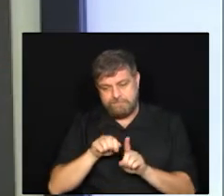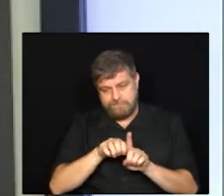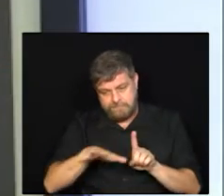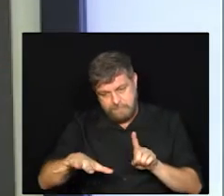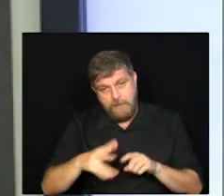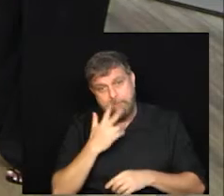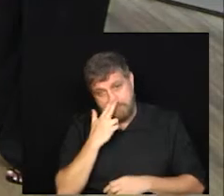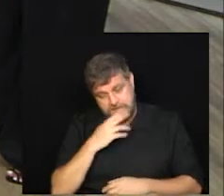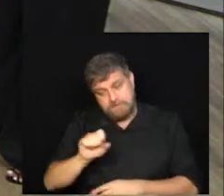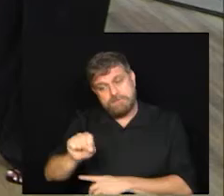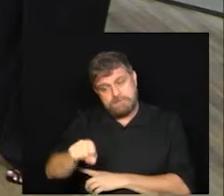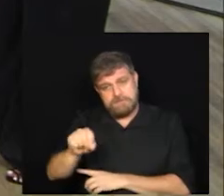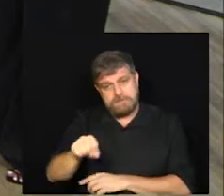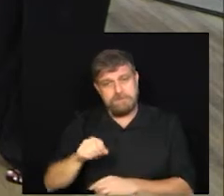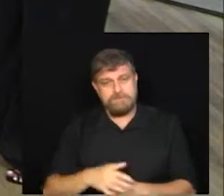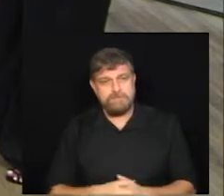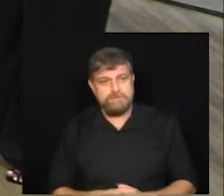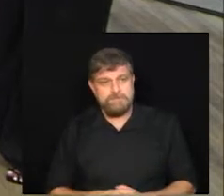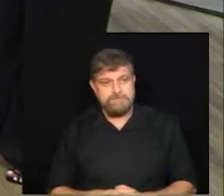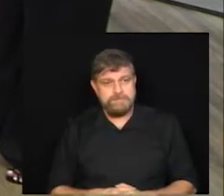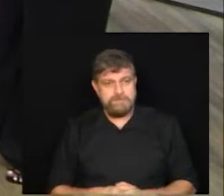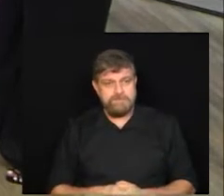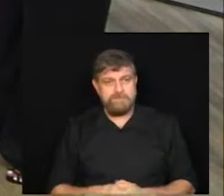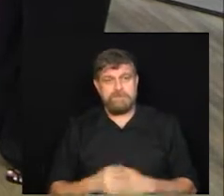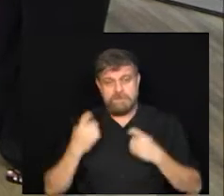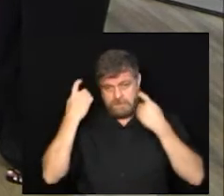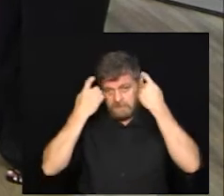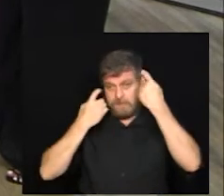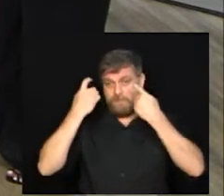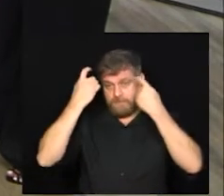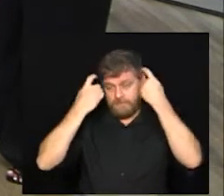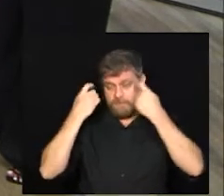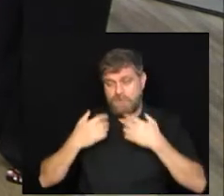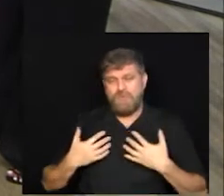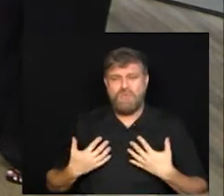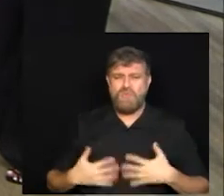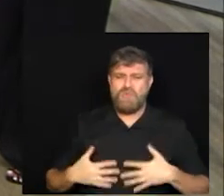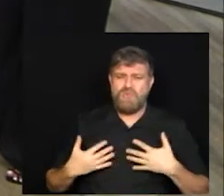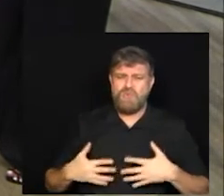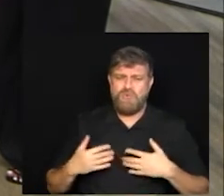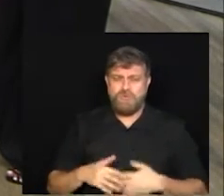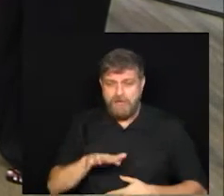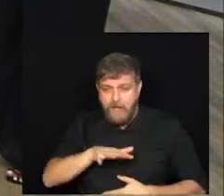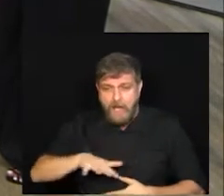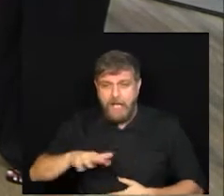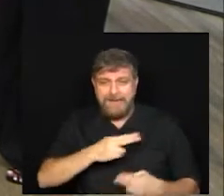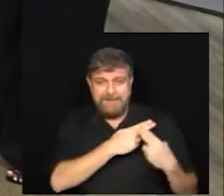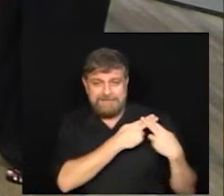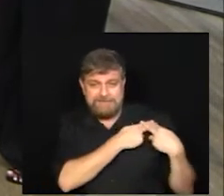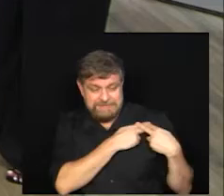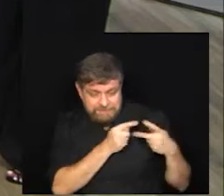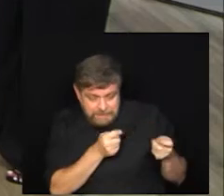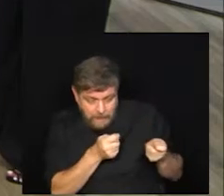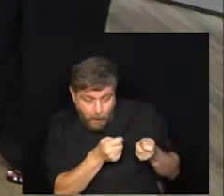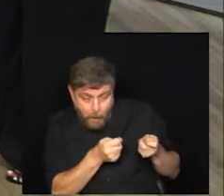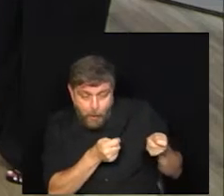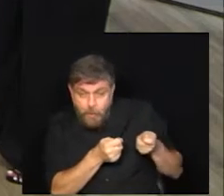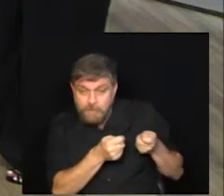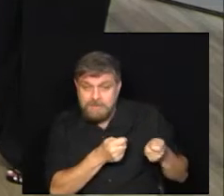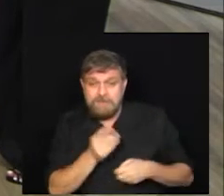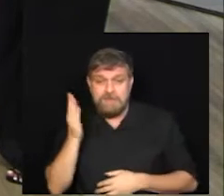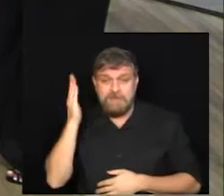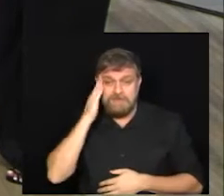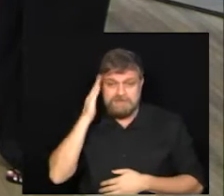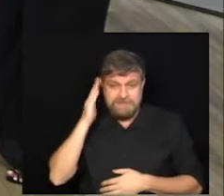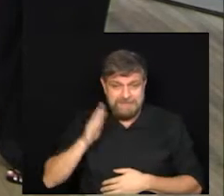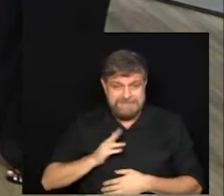sim. Que é algo bastante preocupante, né? E que as autoridades estão monitorando aí para saber se